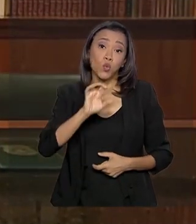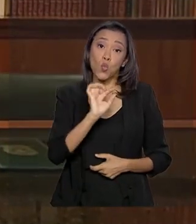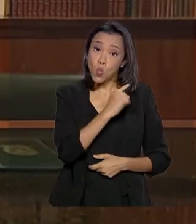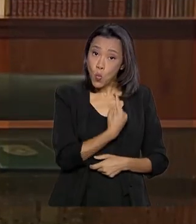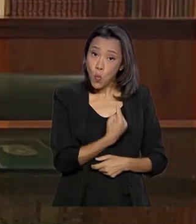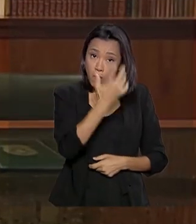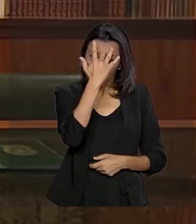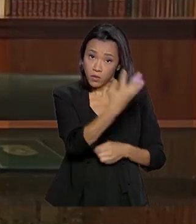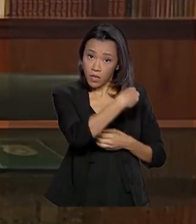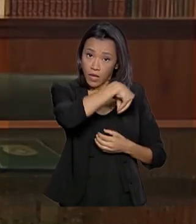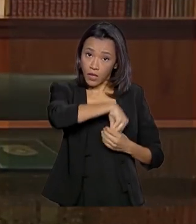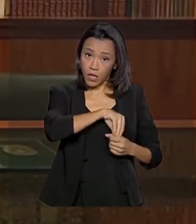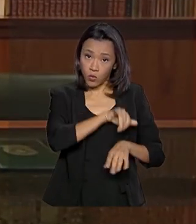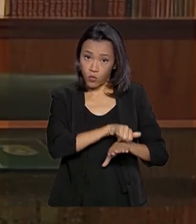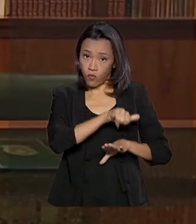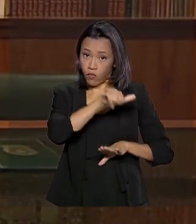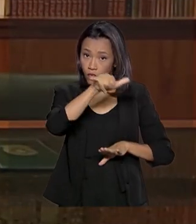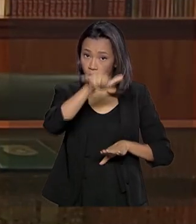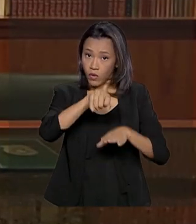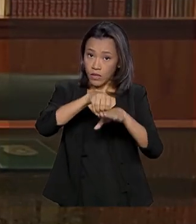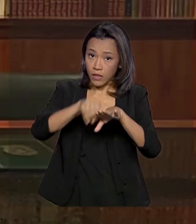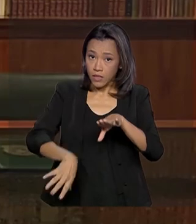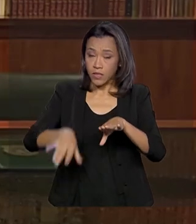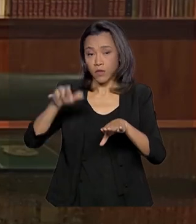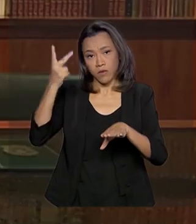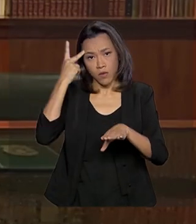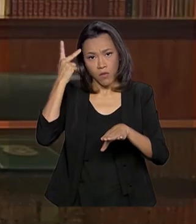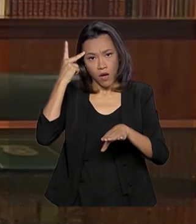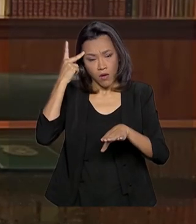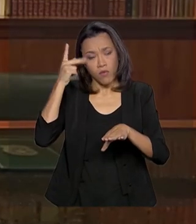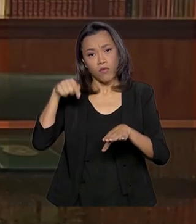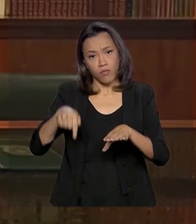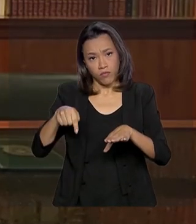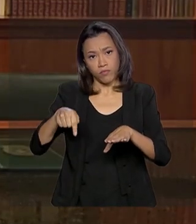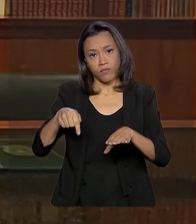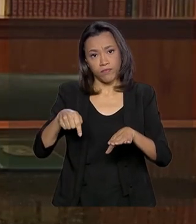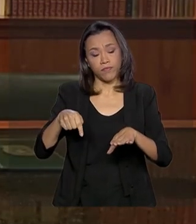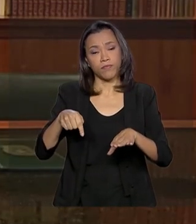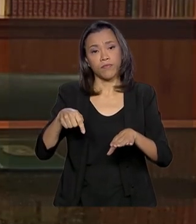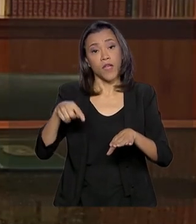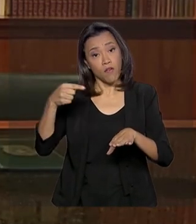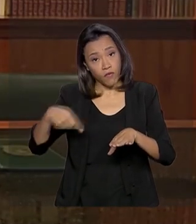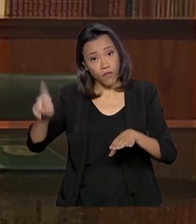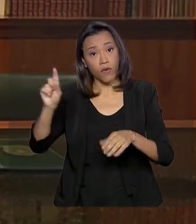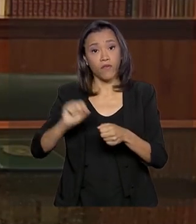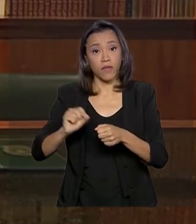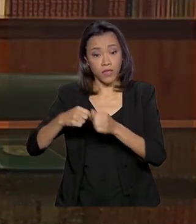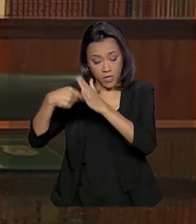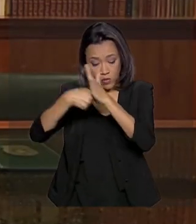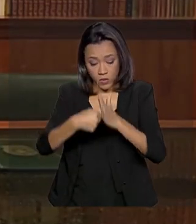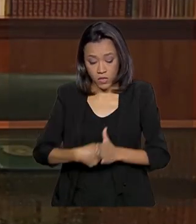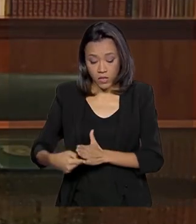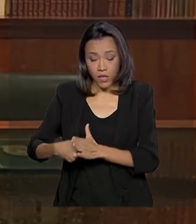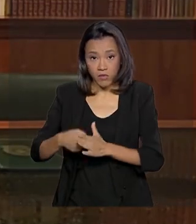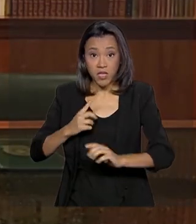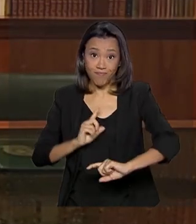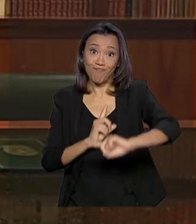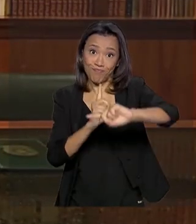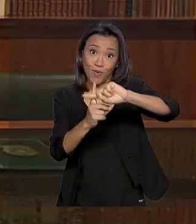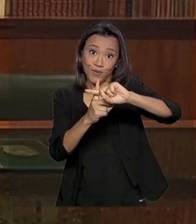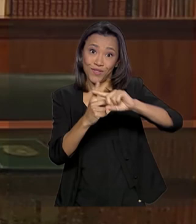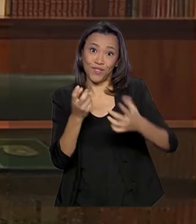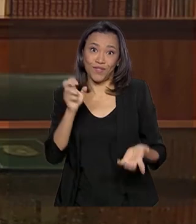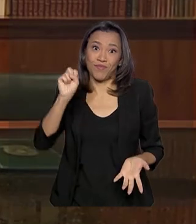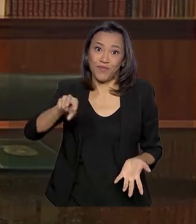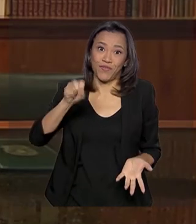vou quando desceu em são paulo foi fazer os exames habituais e deu positivo